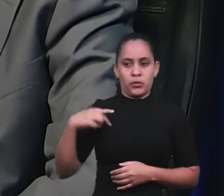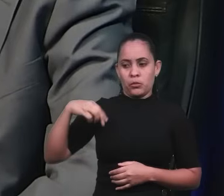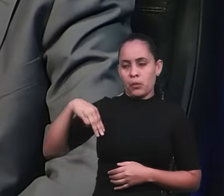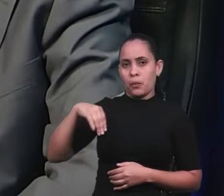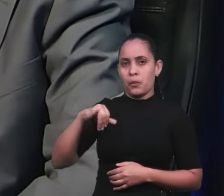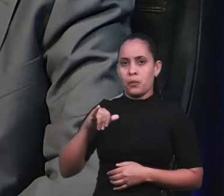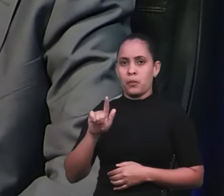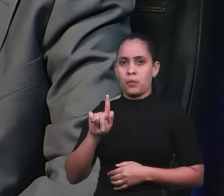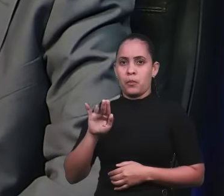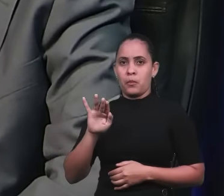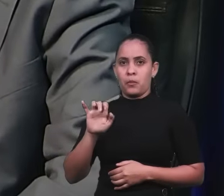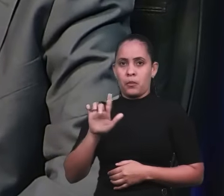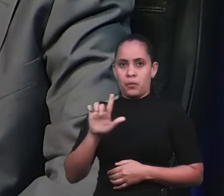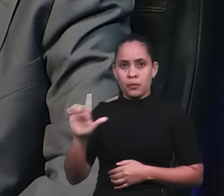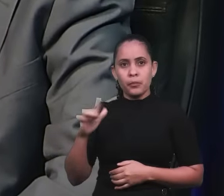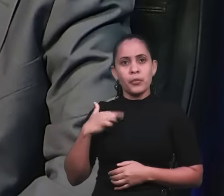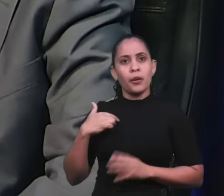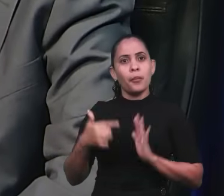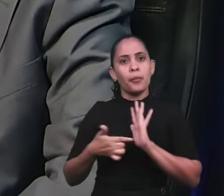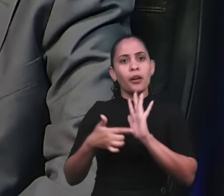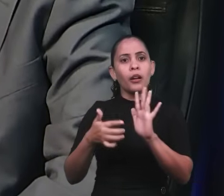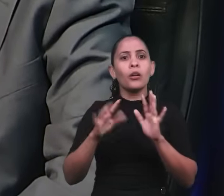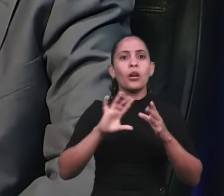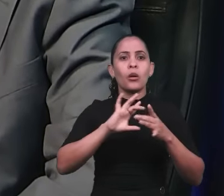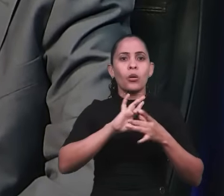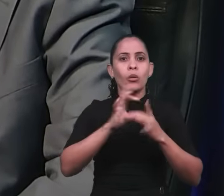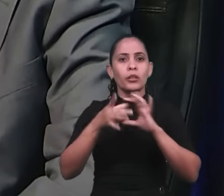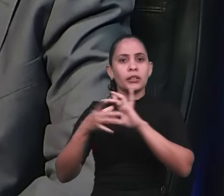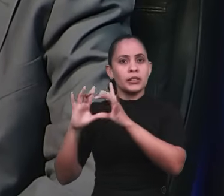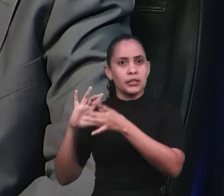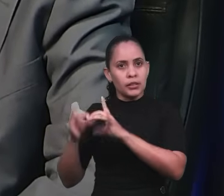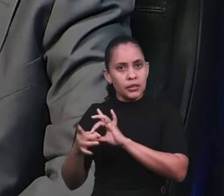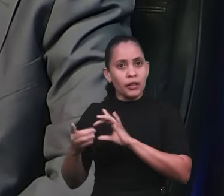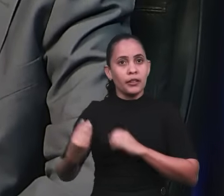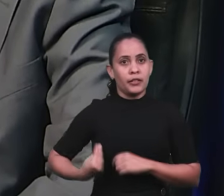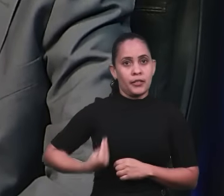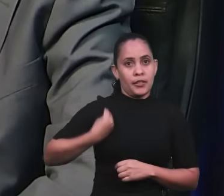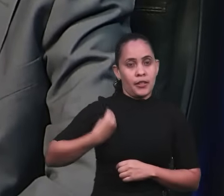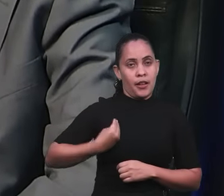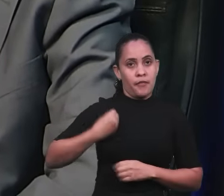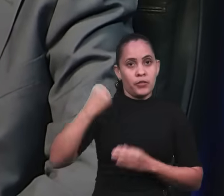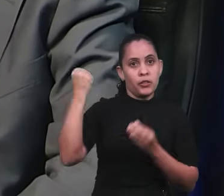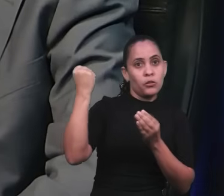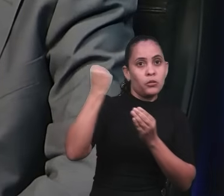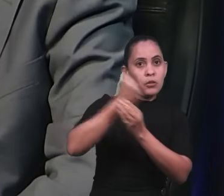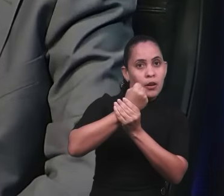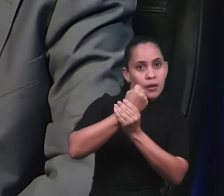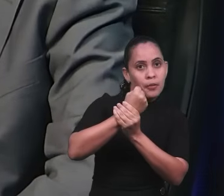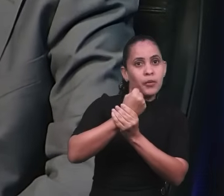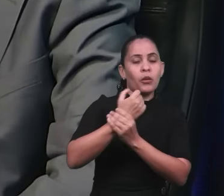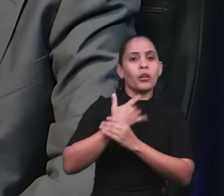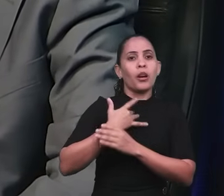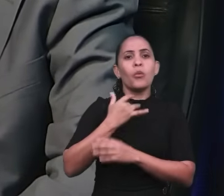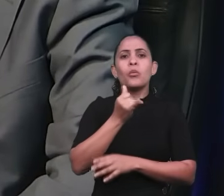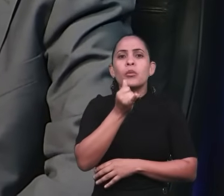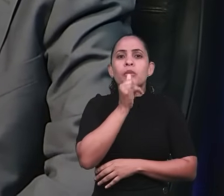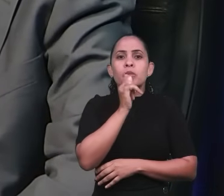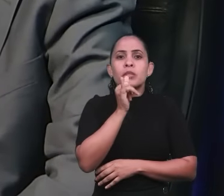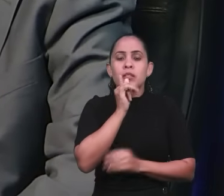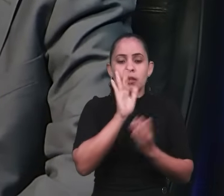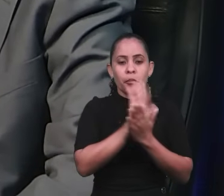para contextualizar na vida de Abraão, que é o nosso primeiro exemplo